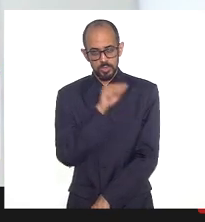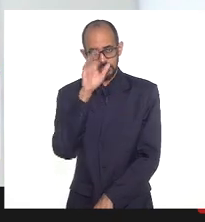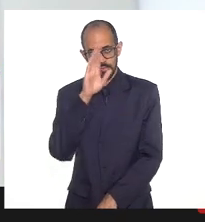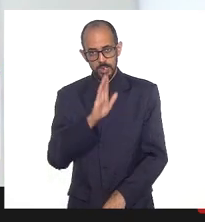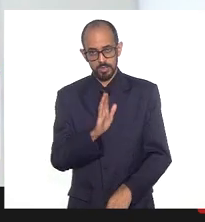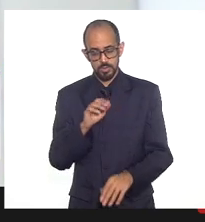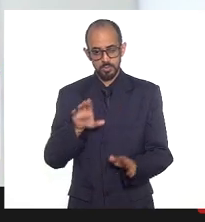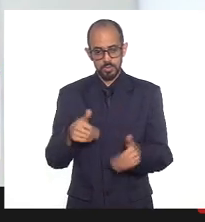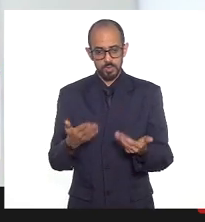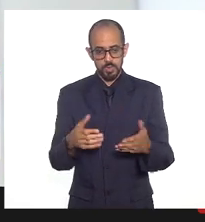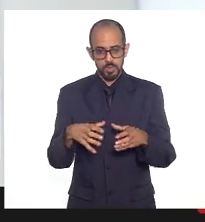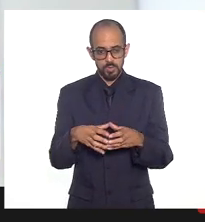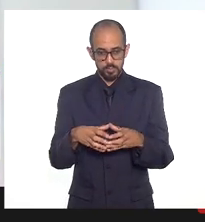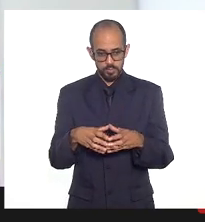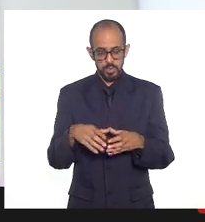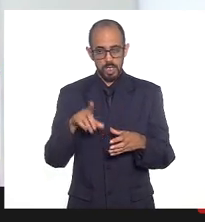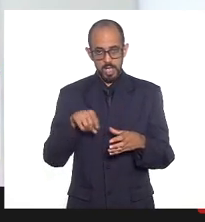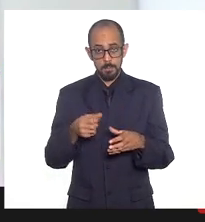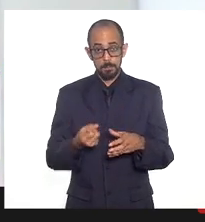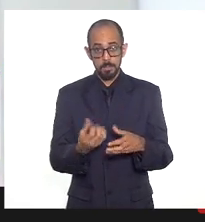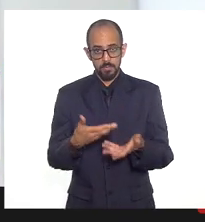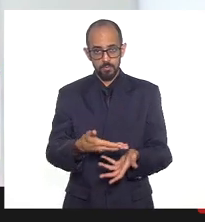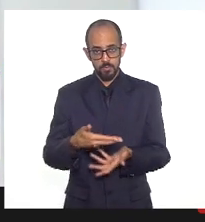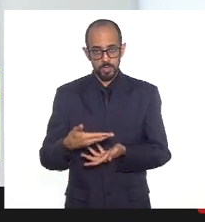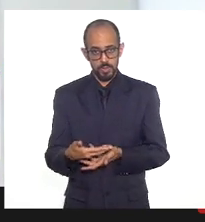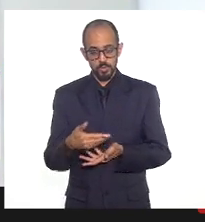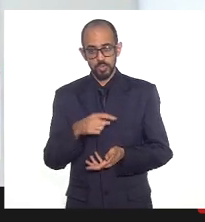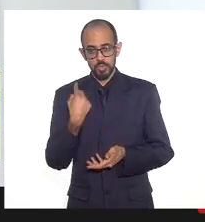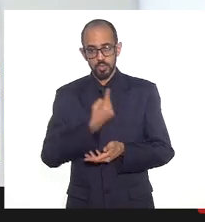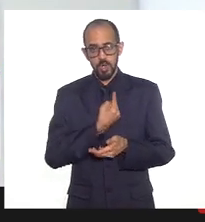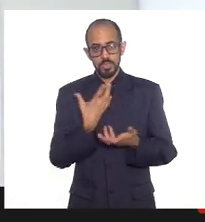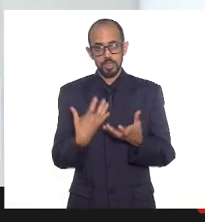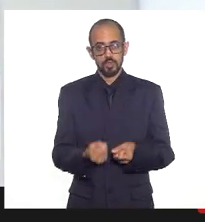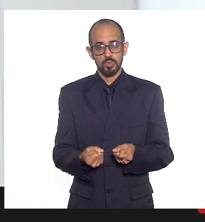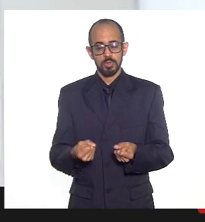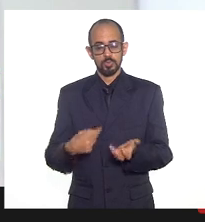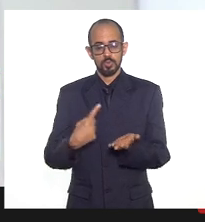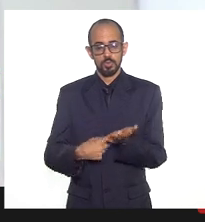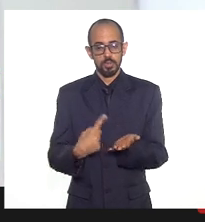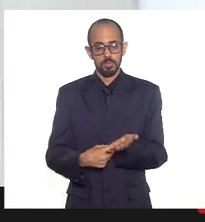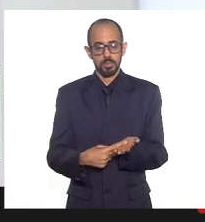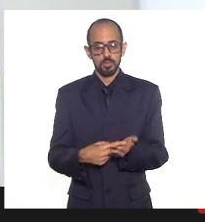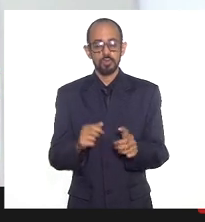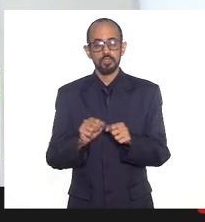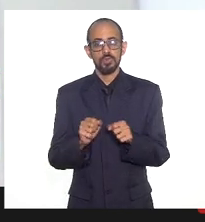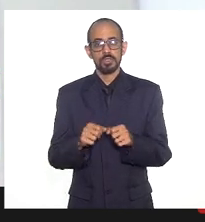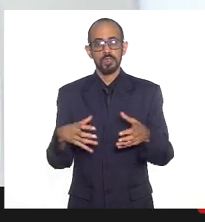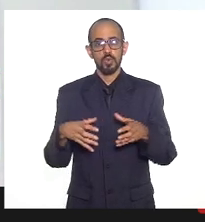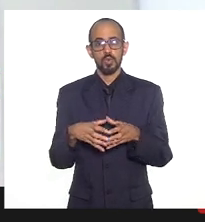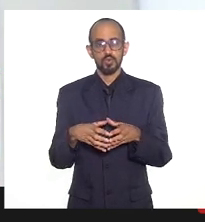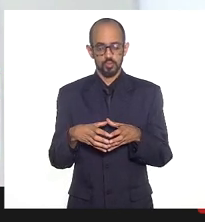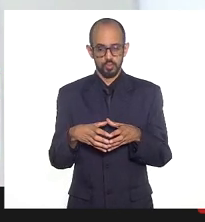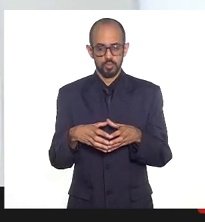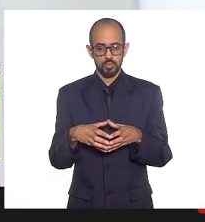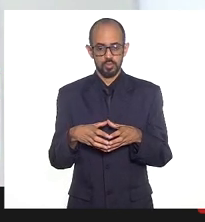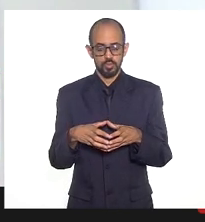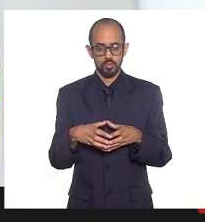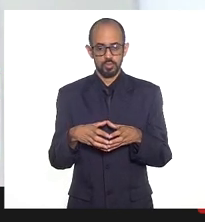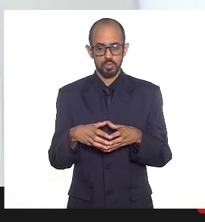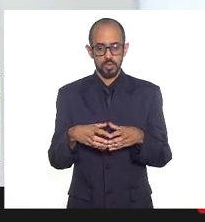frente é uma iniciativa muito bem-vinda, que a gente assume o compromisso de tocá-la coletivamente, porque a gente sabe que